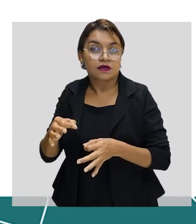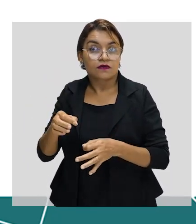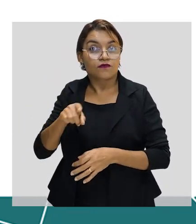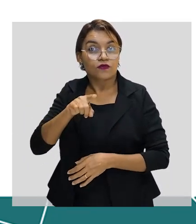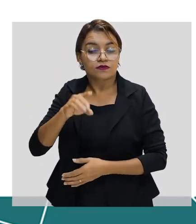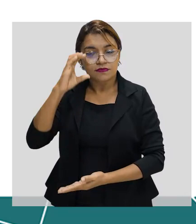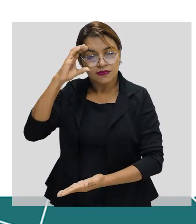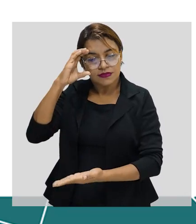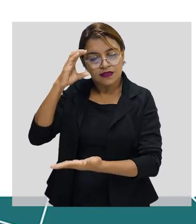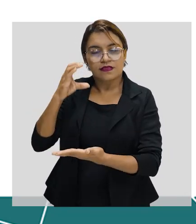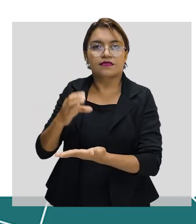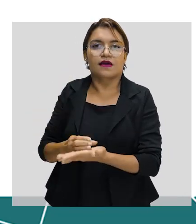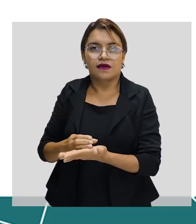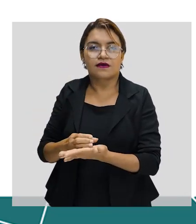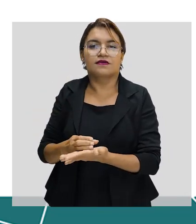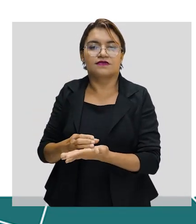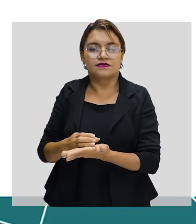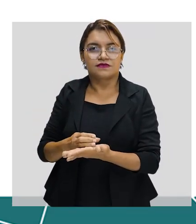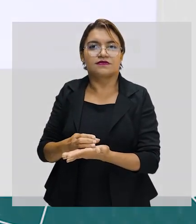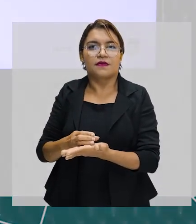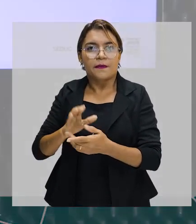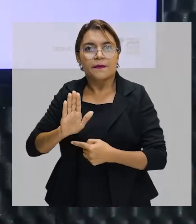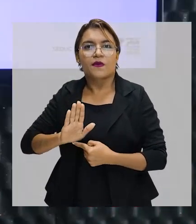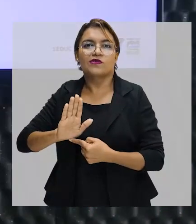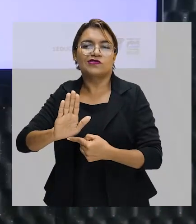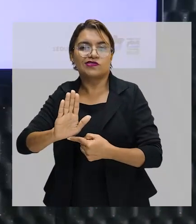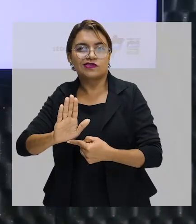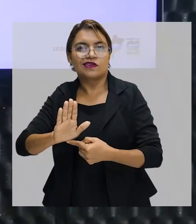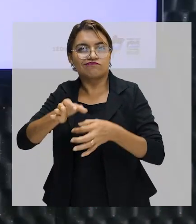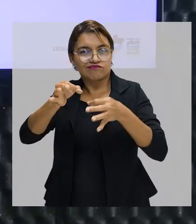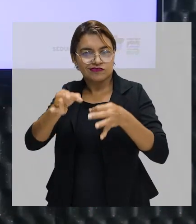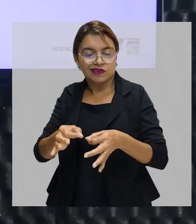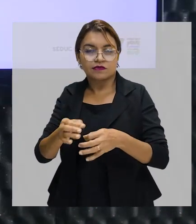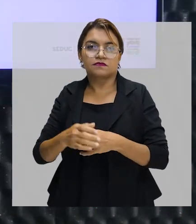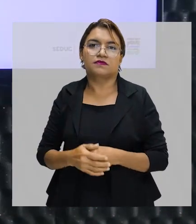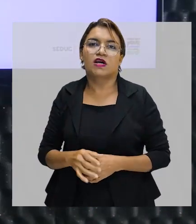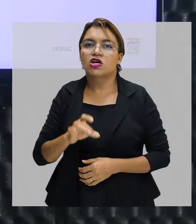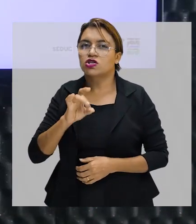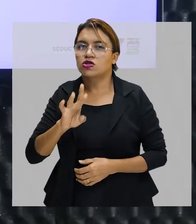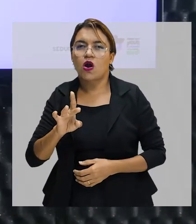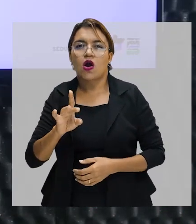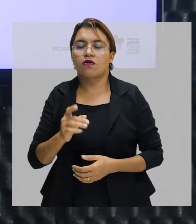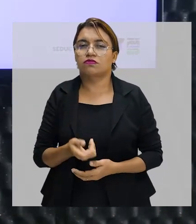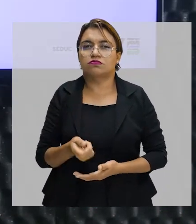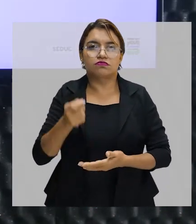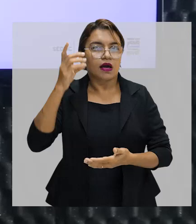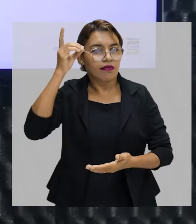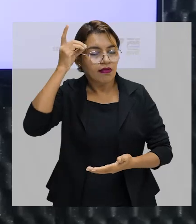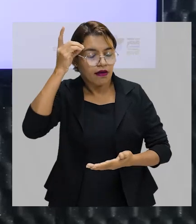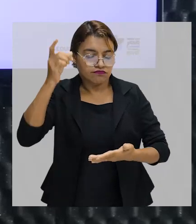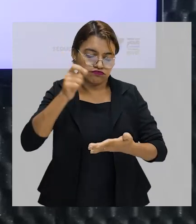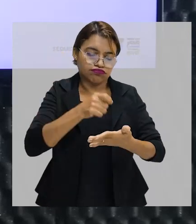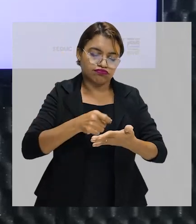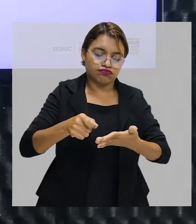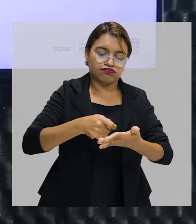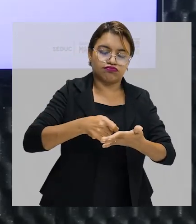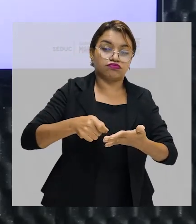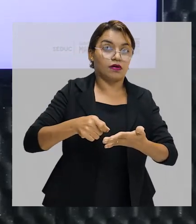sua tese seja defendida. Então, não vale a pena só chegar e colocar uma série de ideias, elas têm que